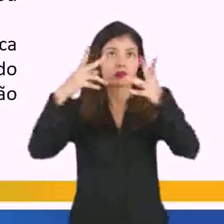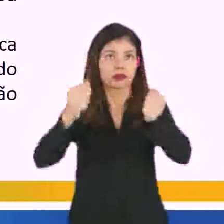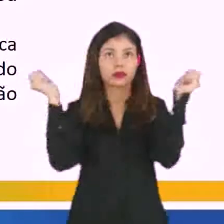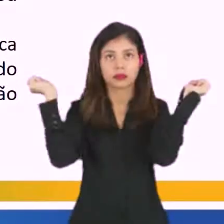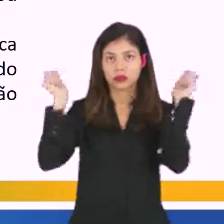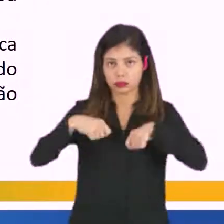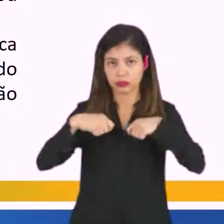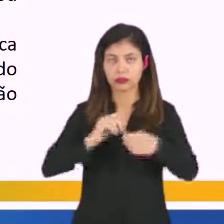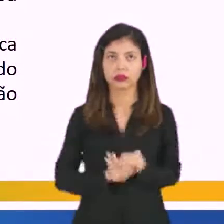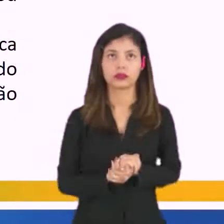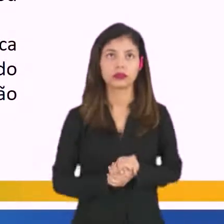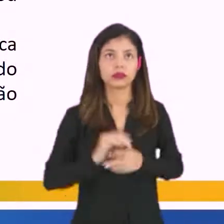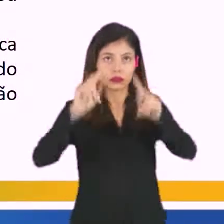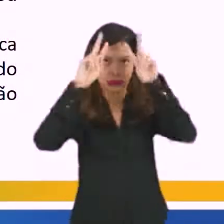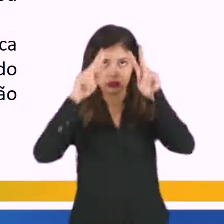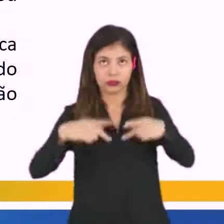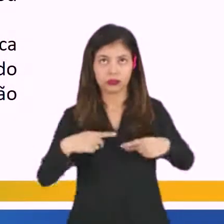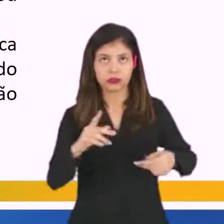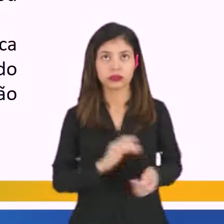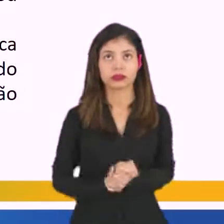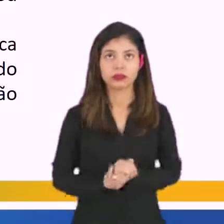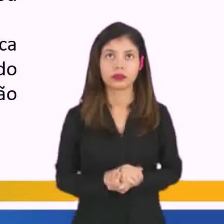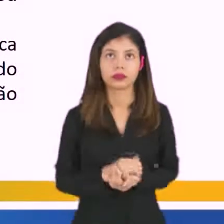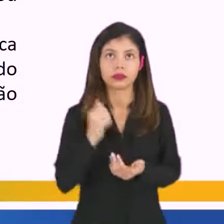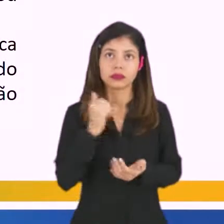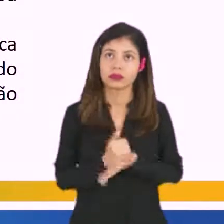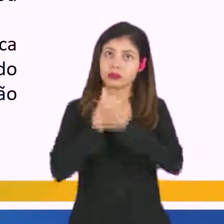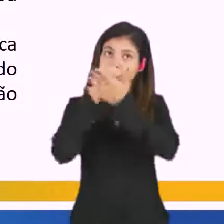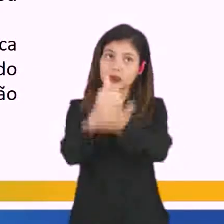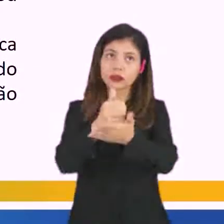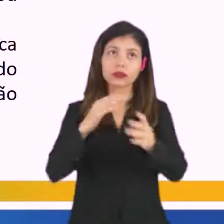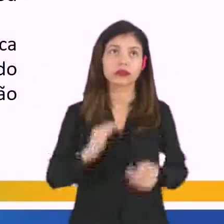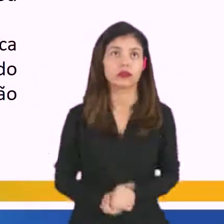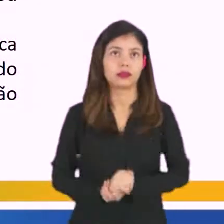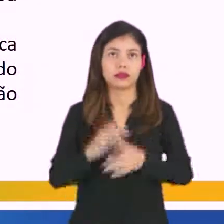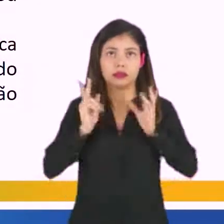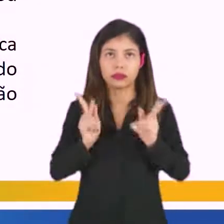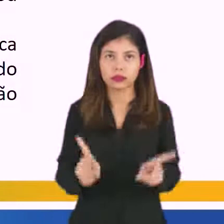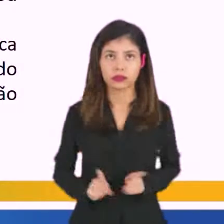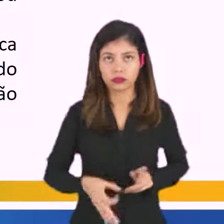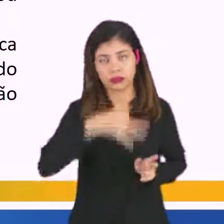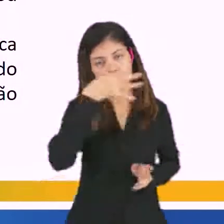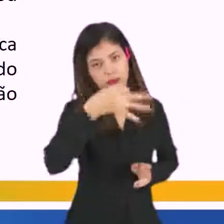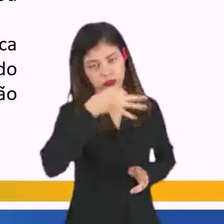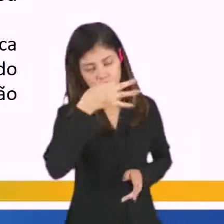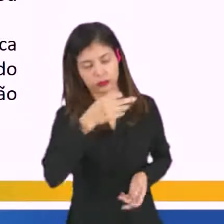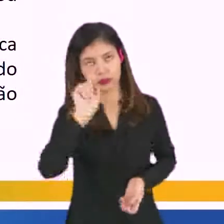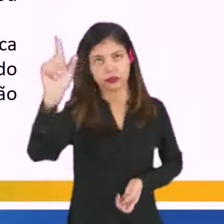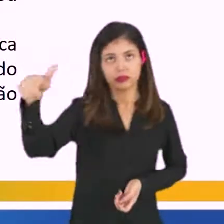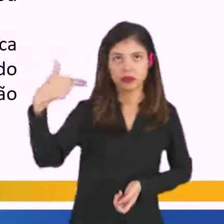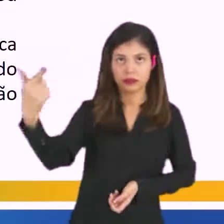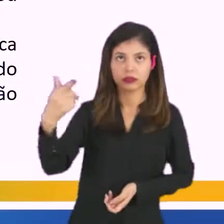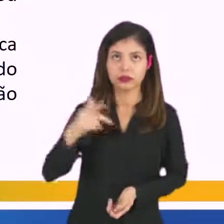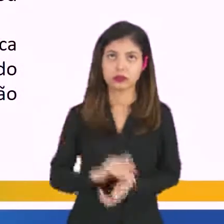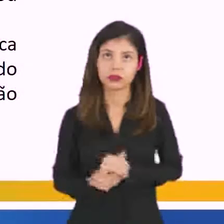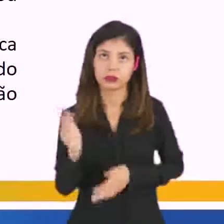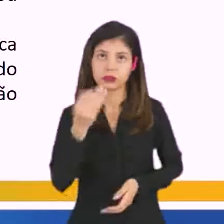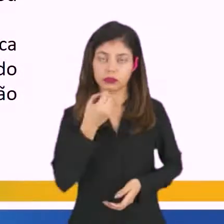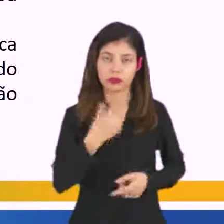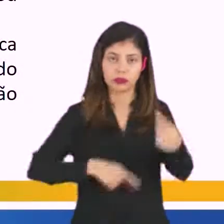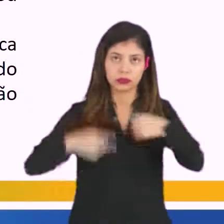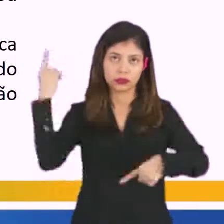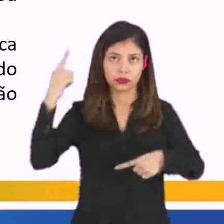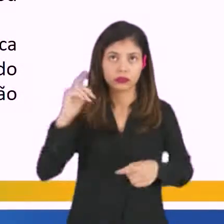que todos nós possuímos como seres humanos, de nos apoiarmos nos comportamentos e opiniões de